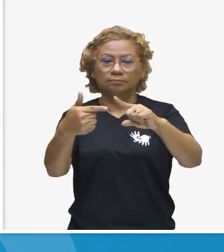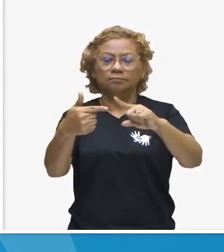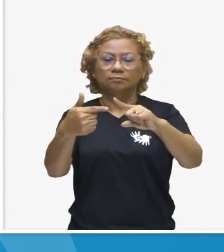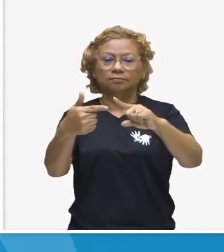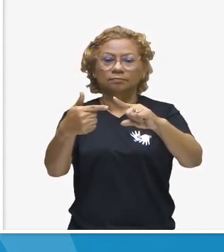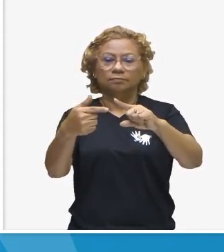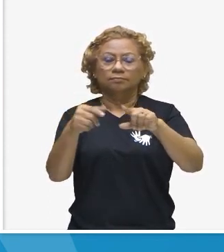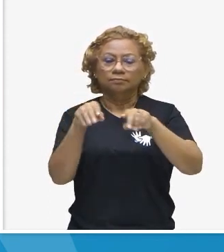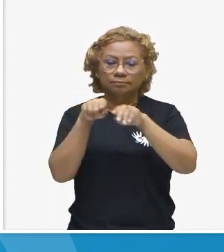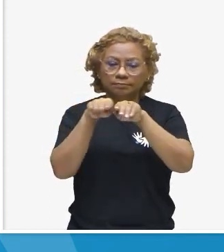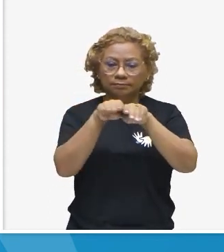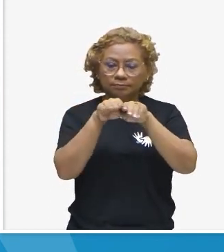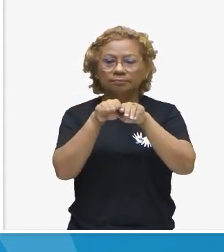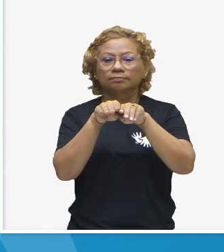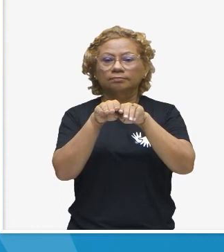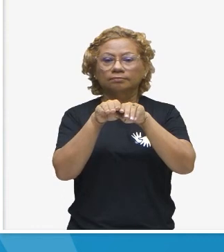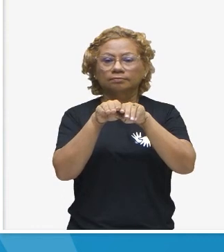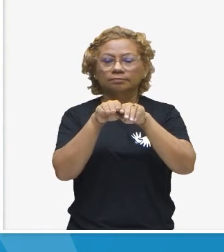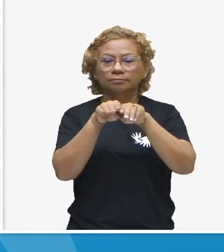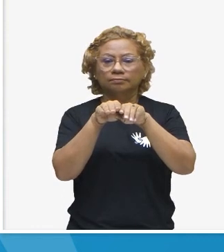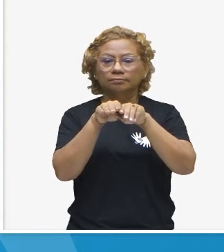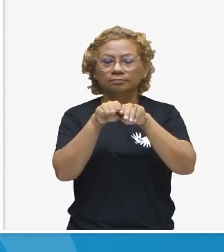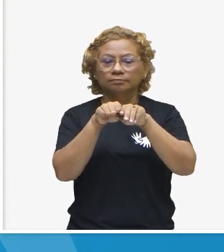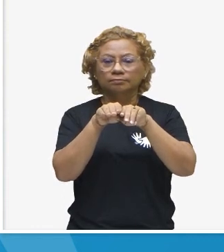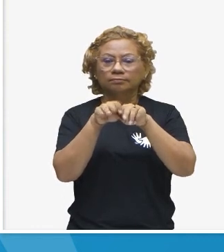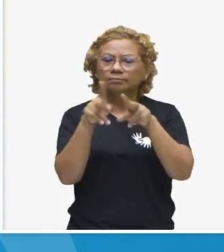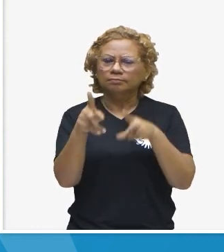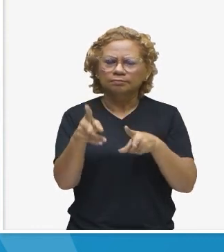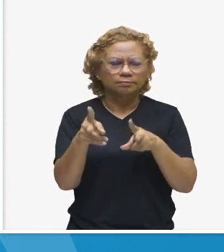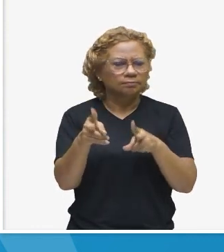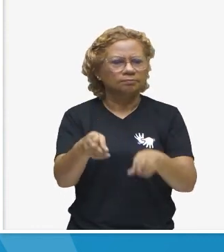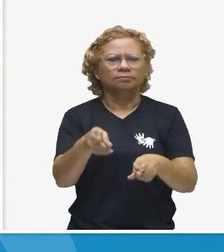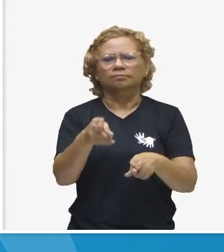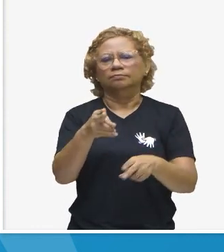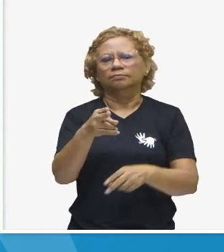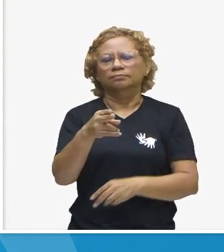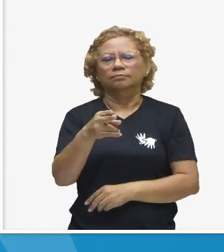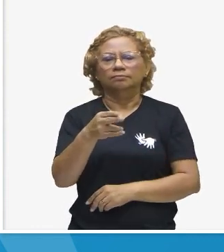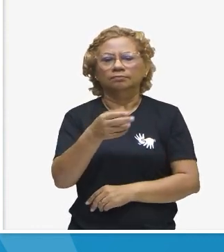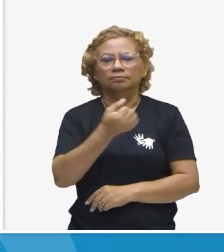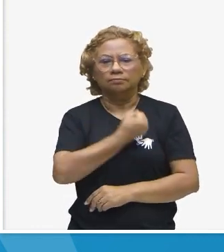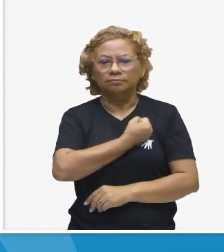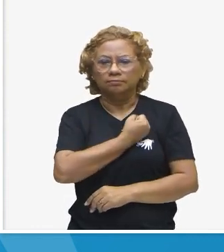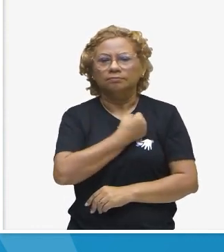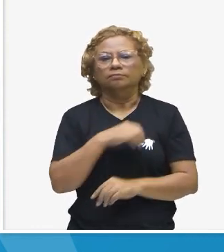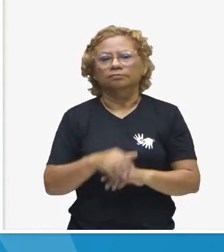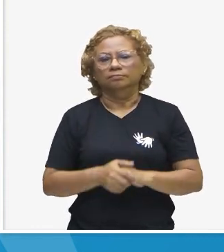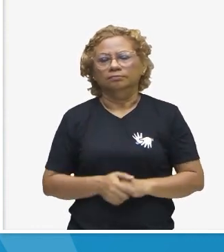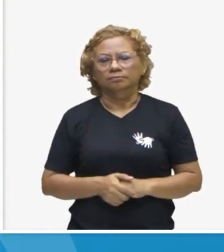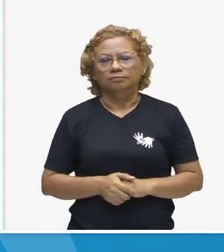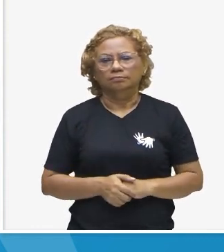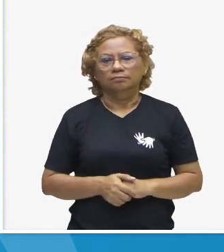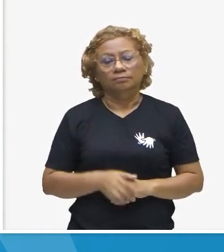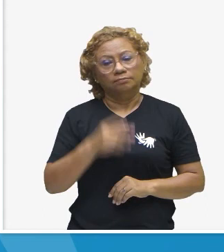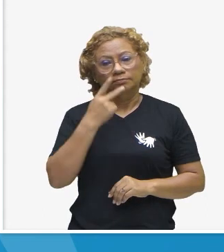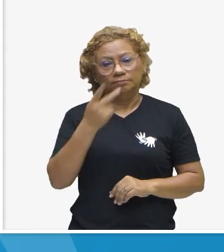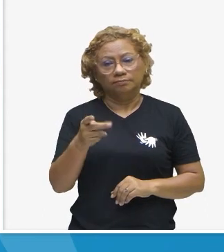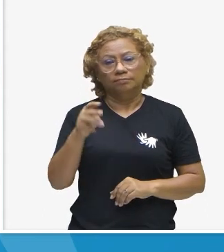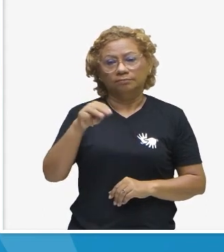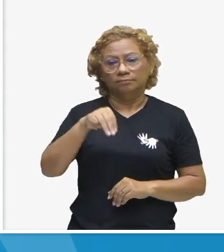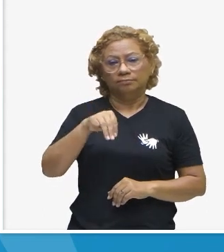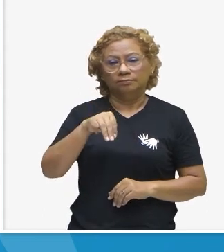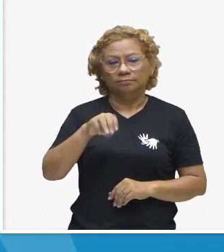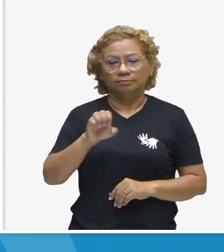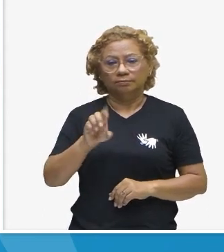são ângulos congruentes, têm a mesma medida. Eles têm a